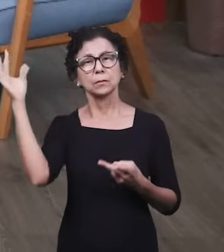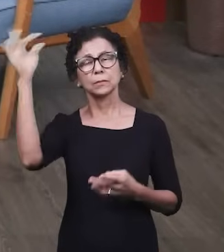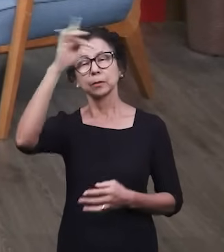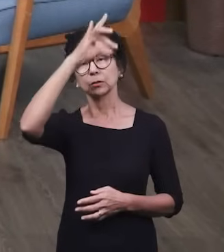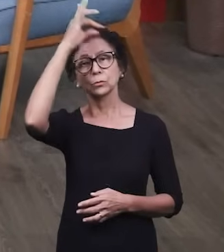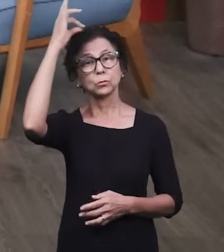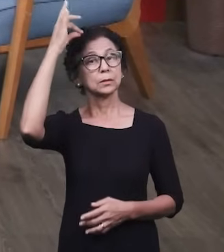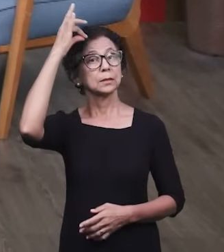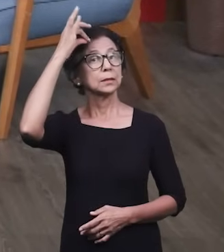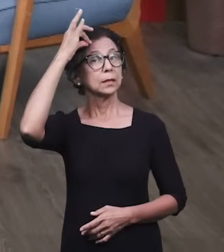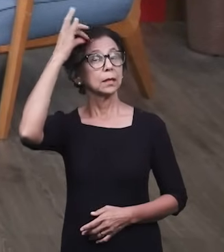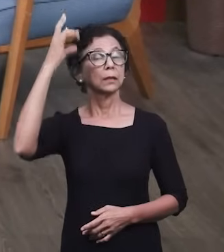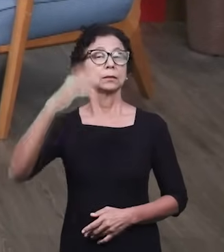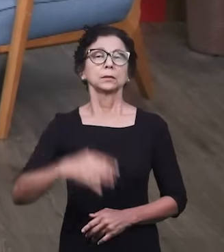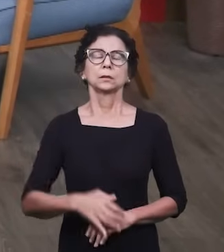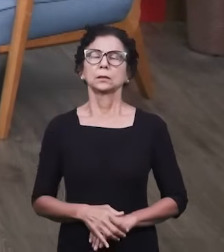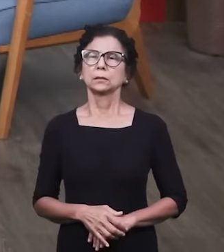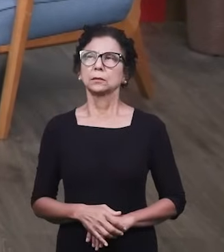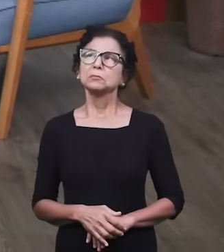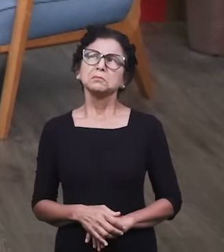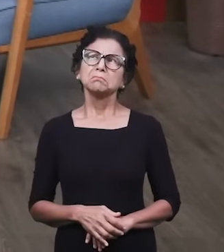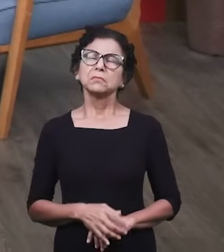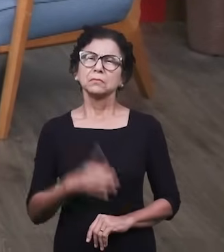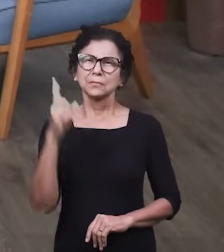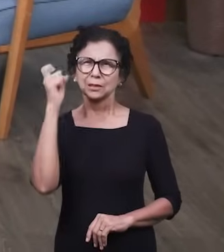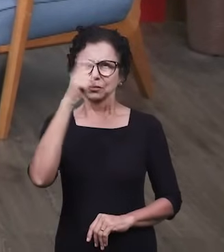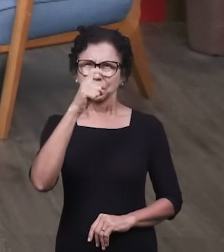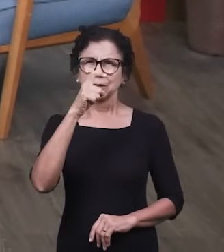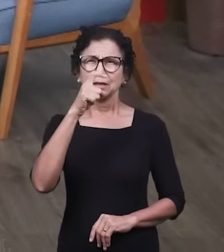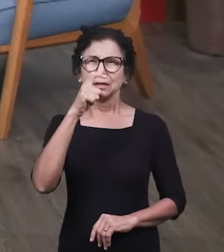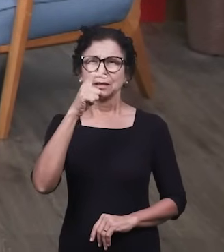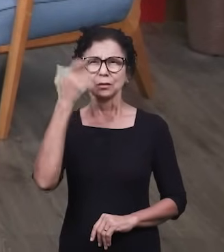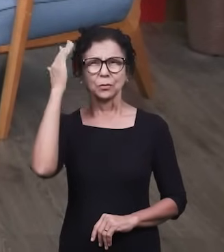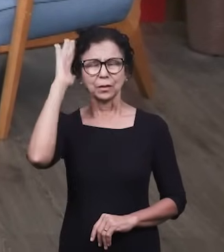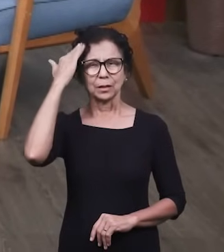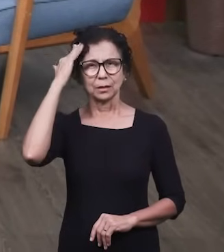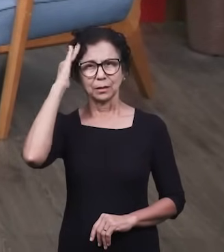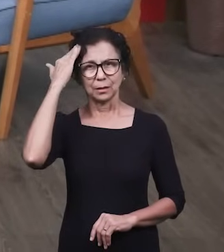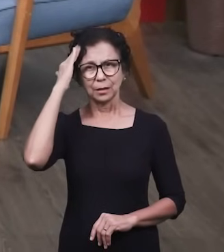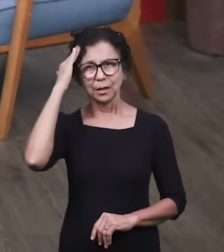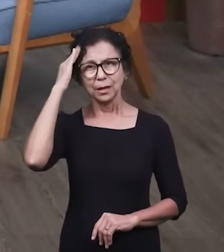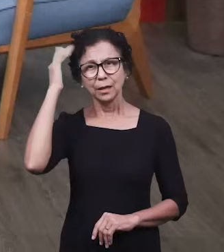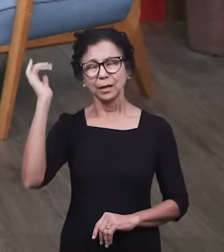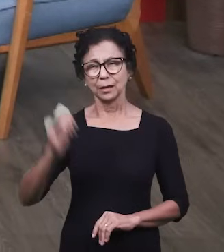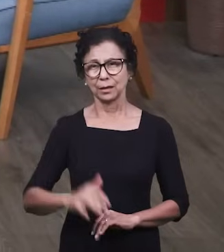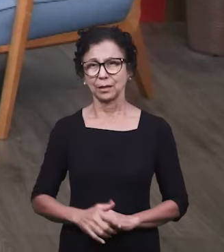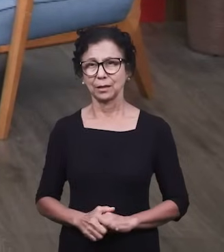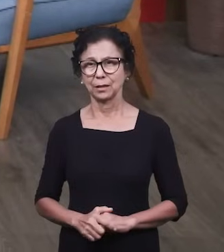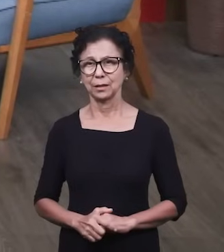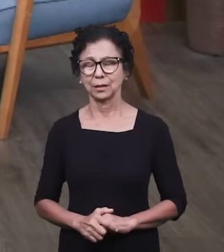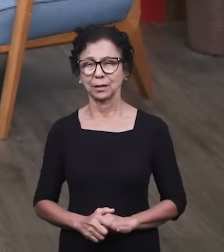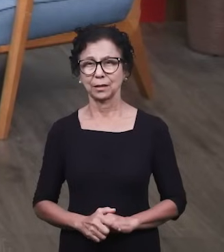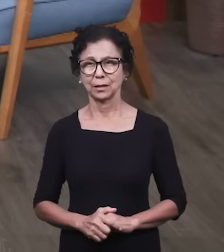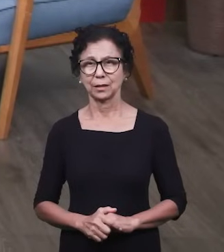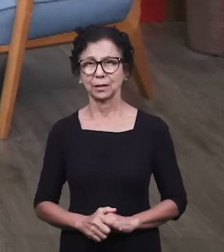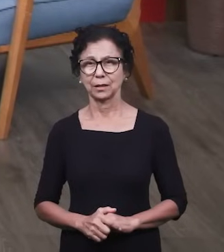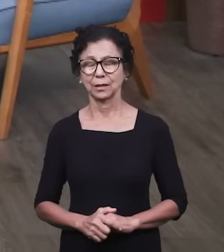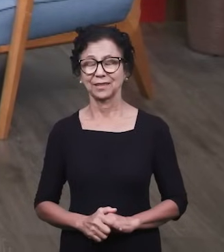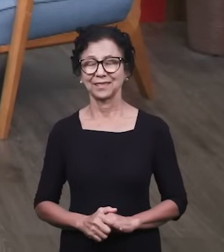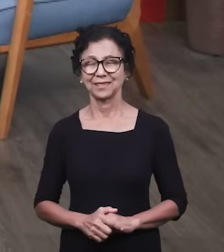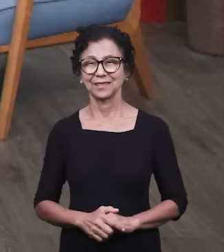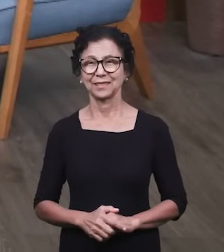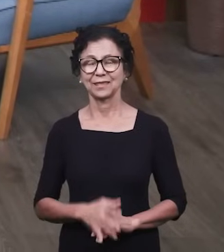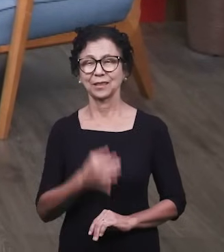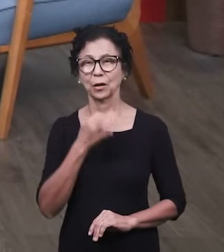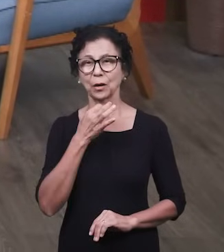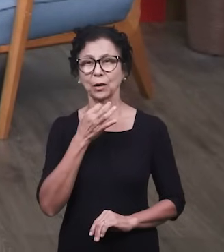Espírito Santo de Deus, se você não está conseguindo acompanhar em função da profundidade que está sendo trazida, eu faço uma sugestão, uma recomendação